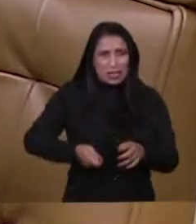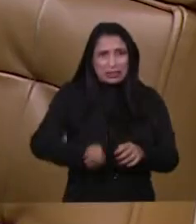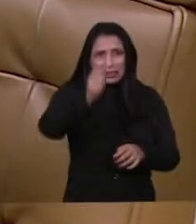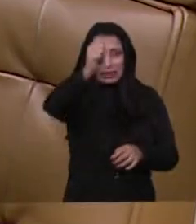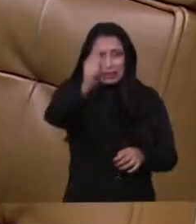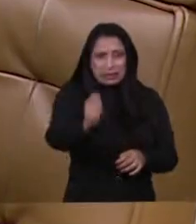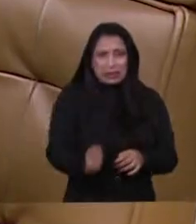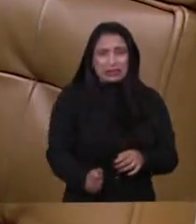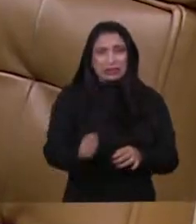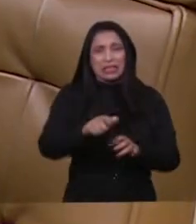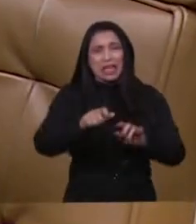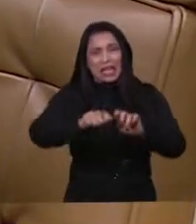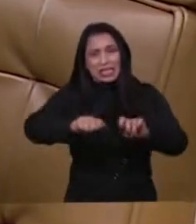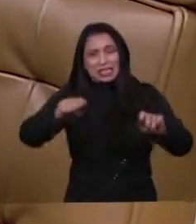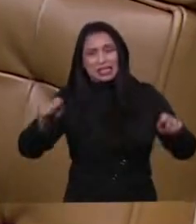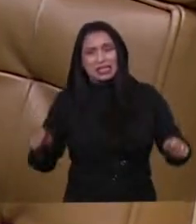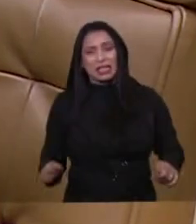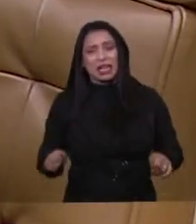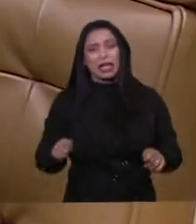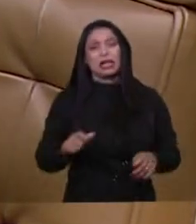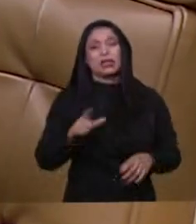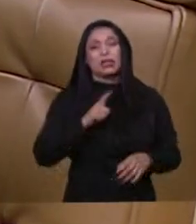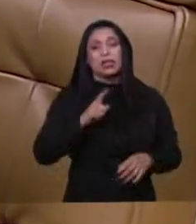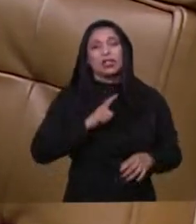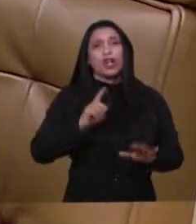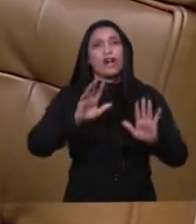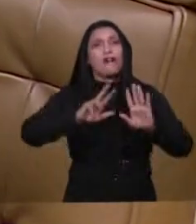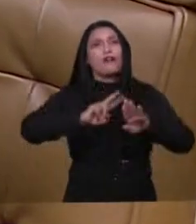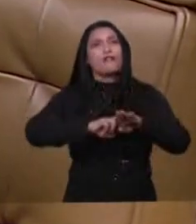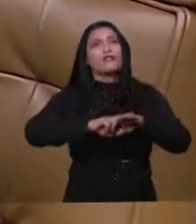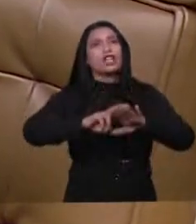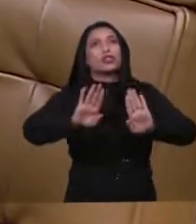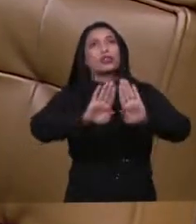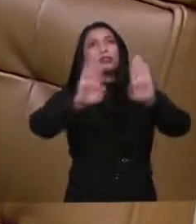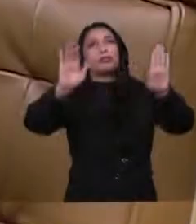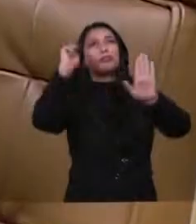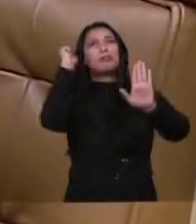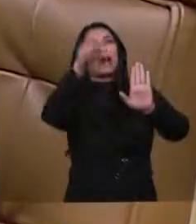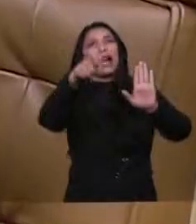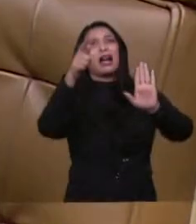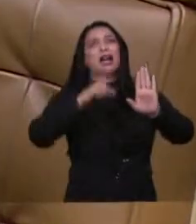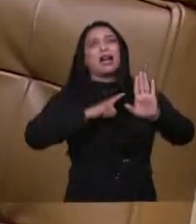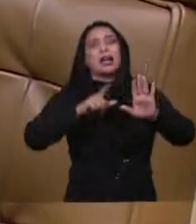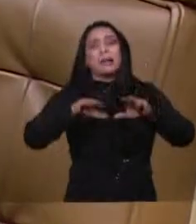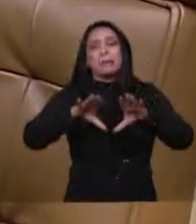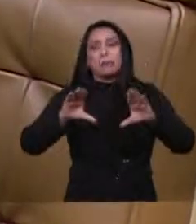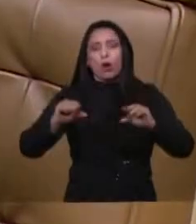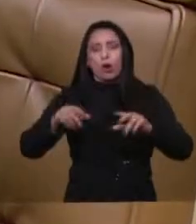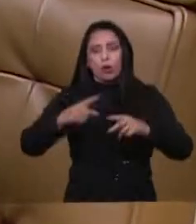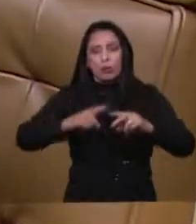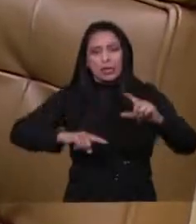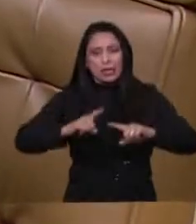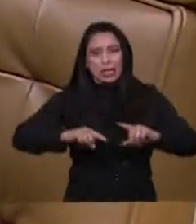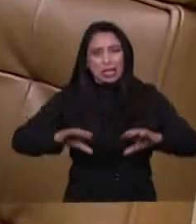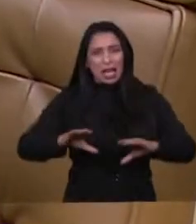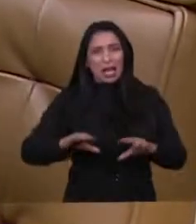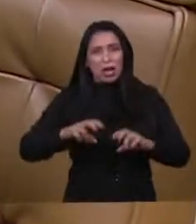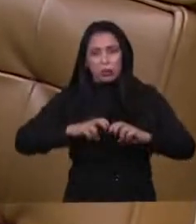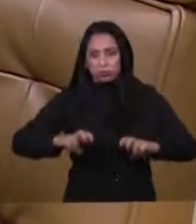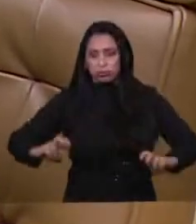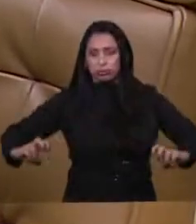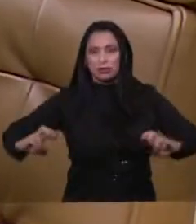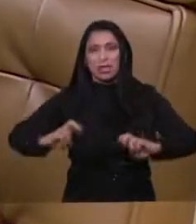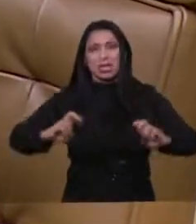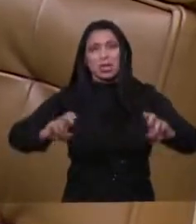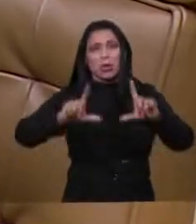recente em ação intencional, dentre os quais vidraças, portas, espelhos, móveis, computadores, lixeiras, quadros,